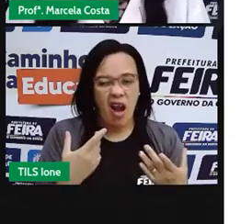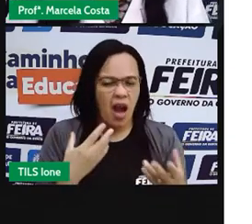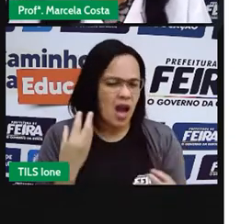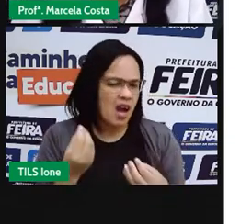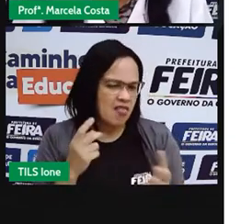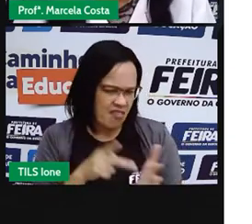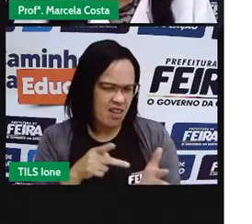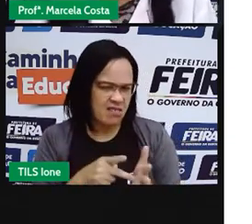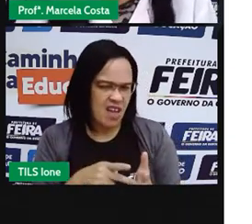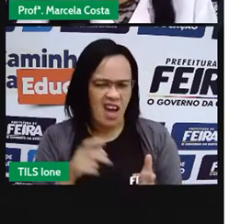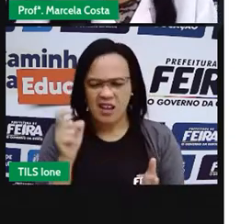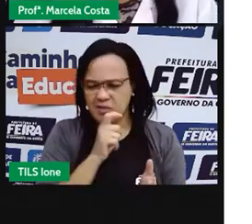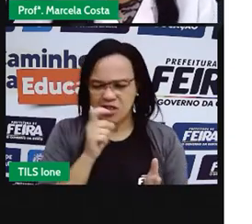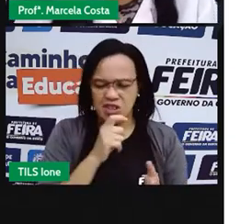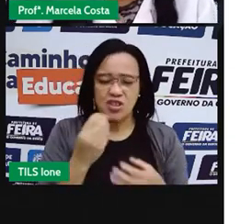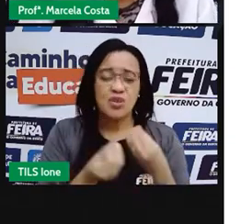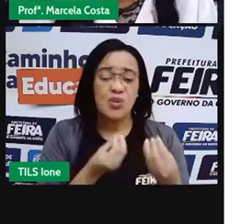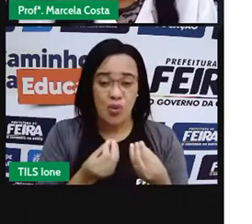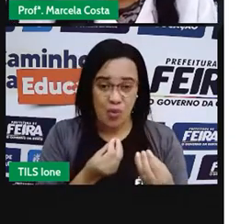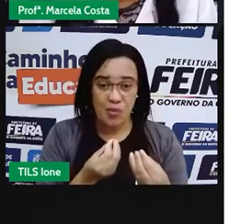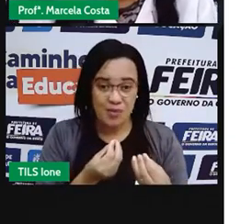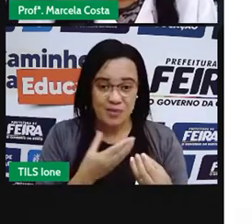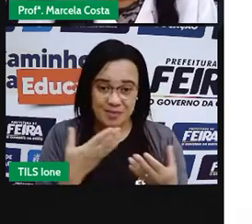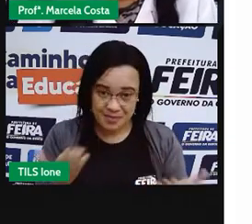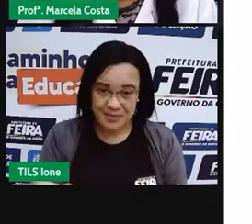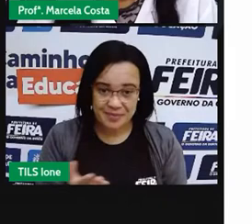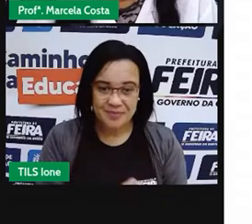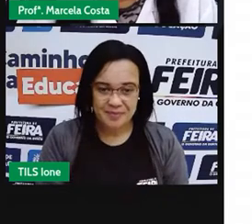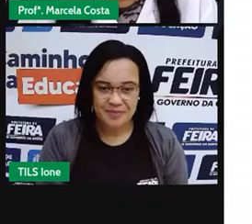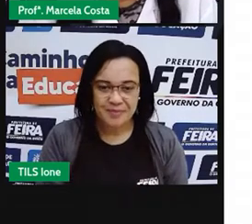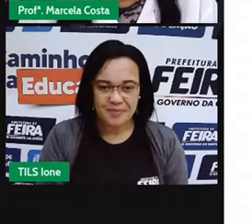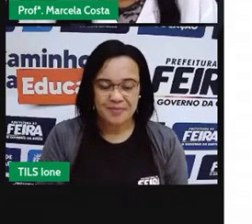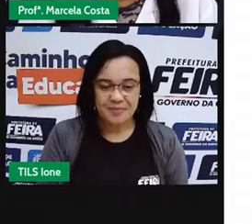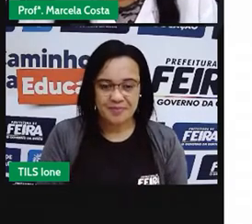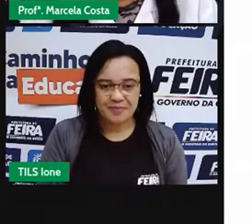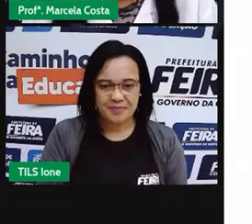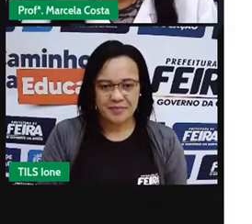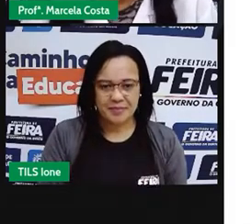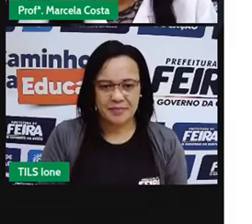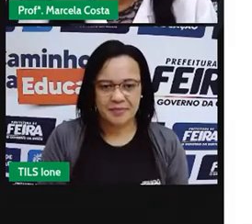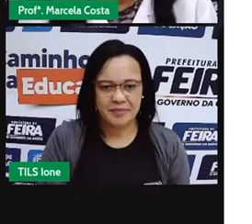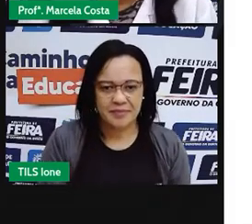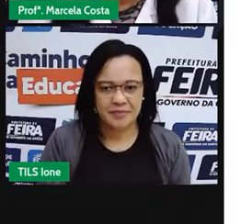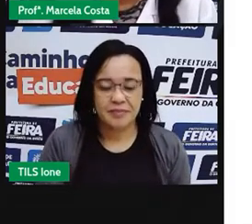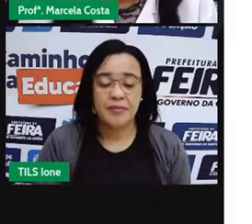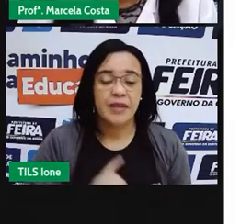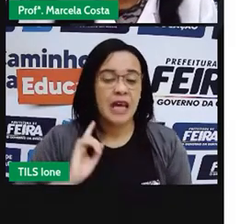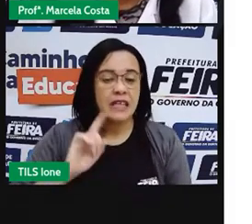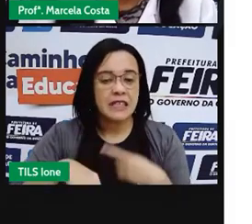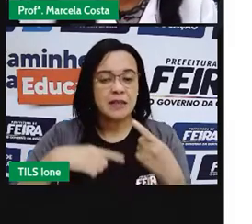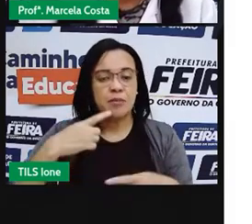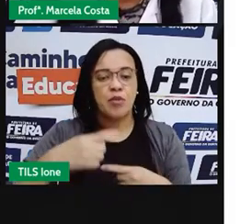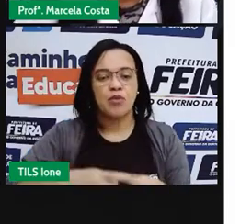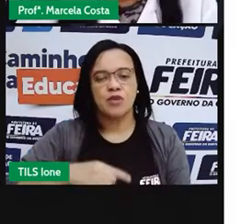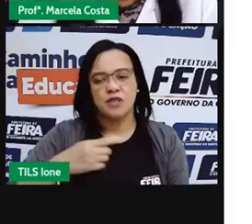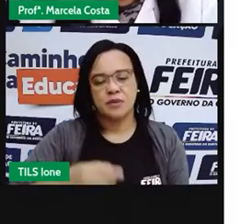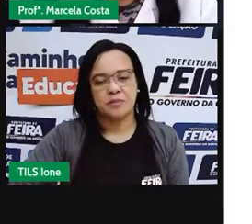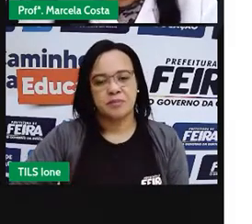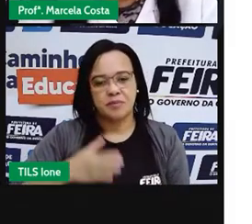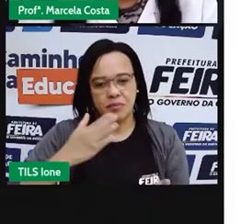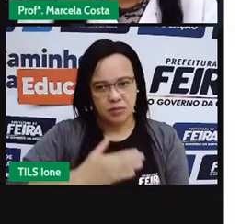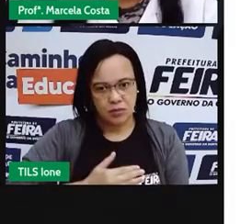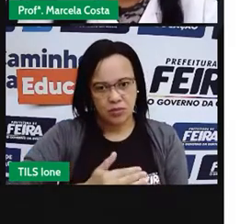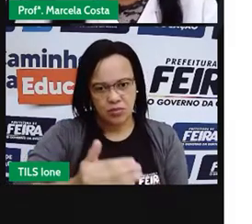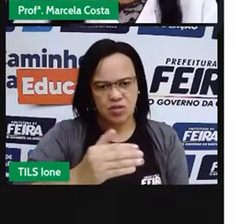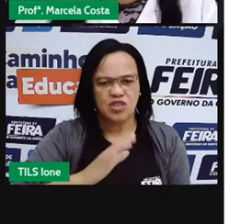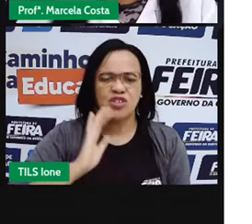do início dessa história. E aí, lá no meio da história, numa parte ali,